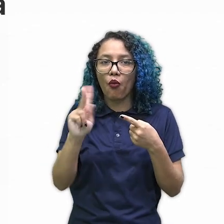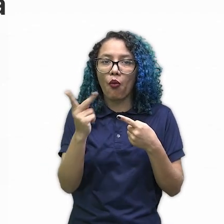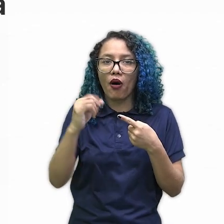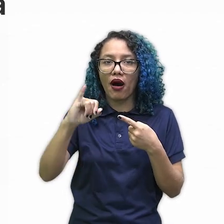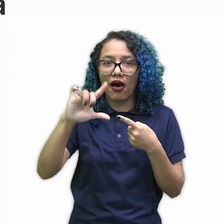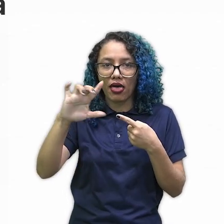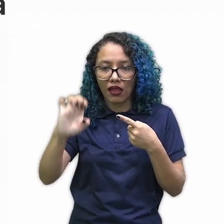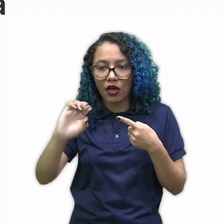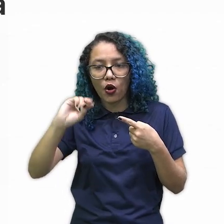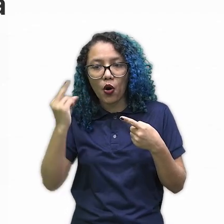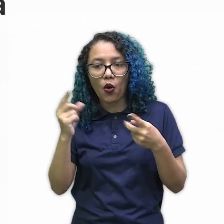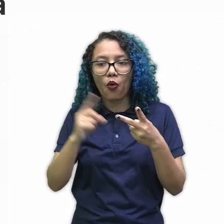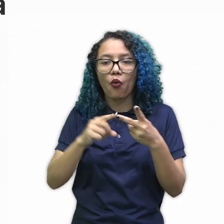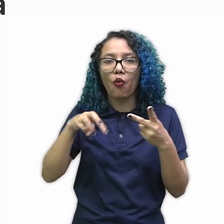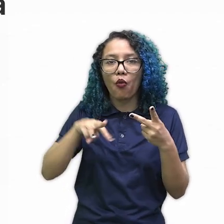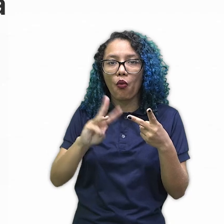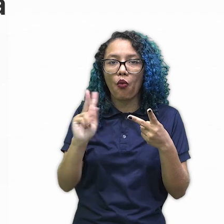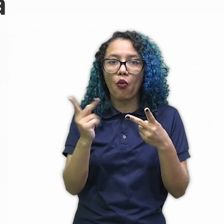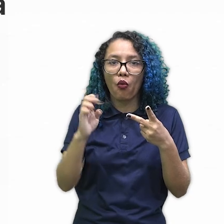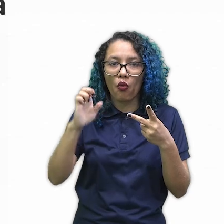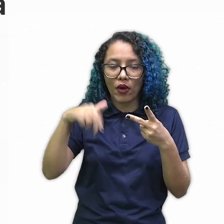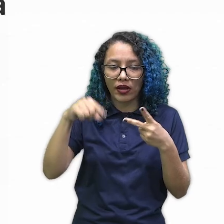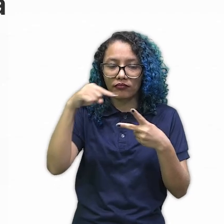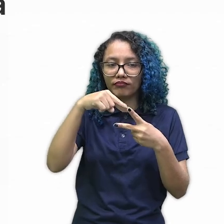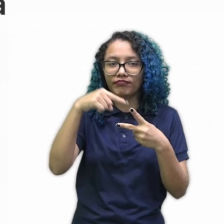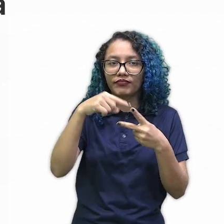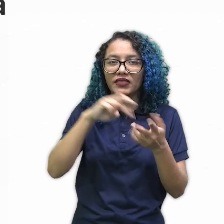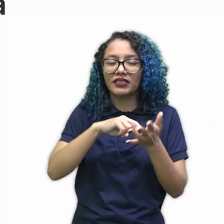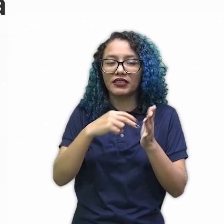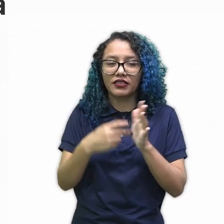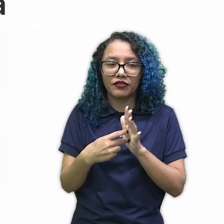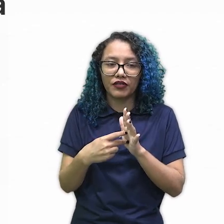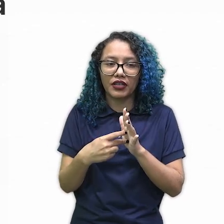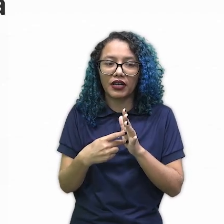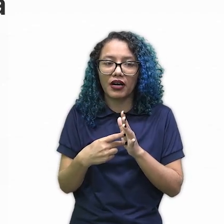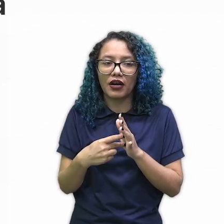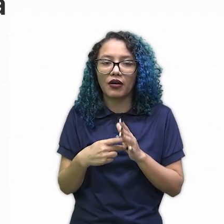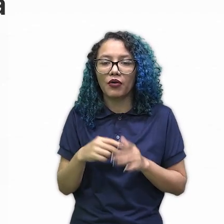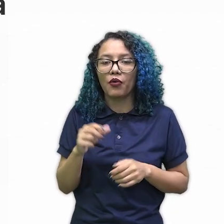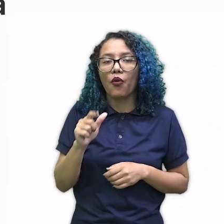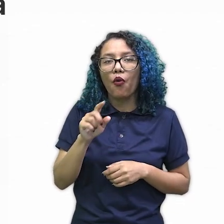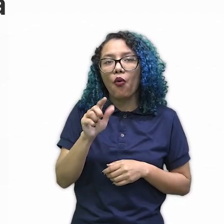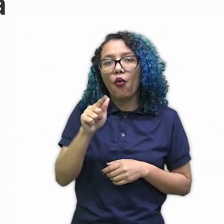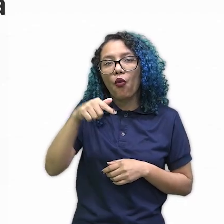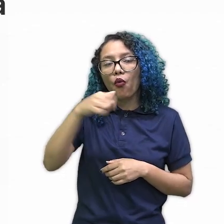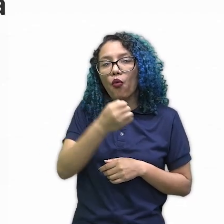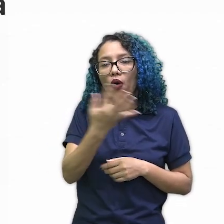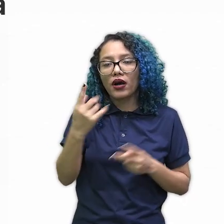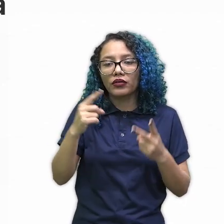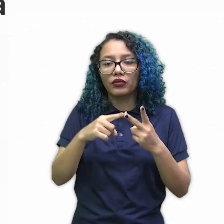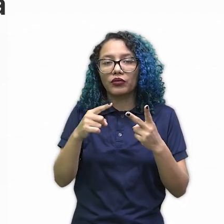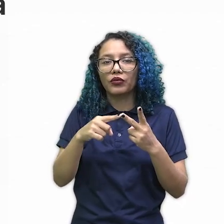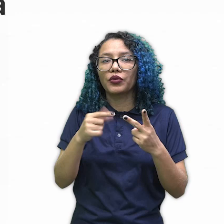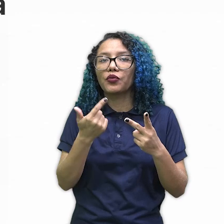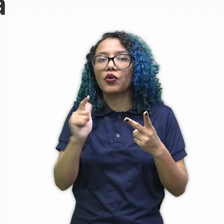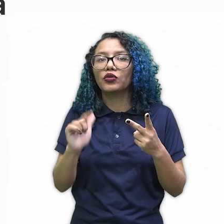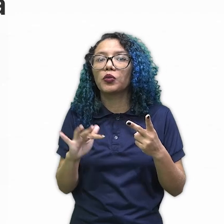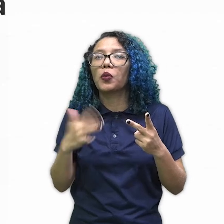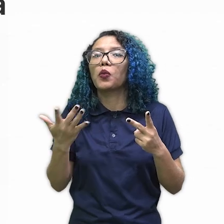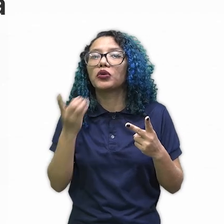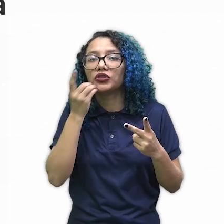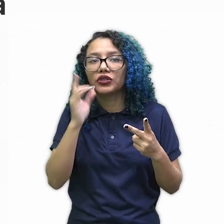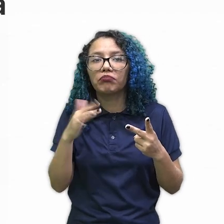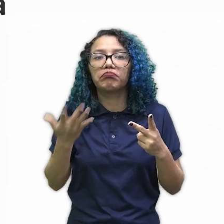enquanto, when quer dizer quando. Para descrever ações simultâneas, por exemplo, eu